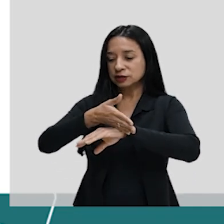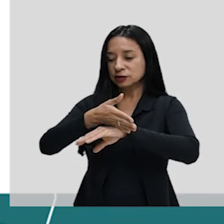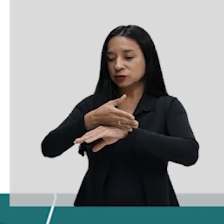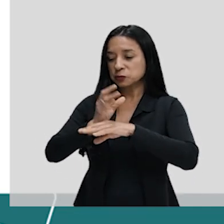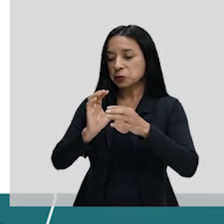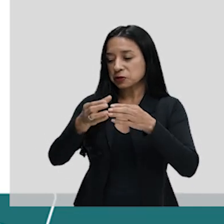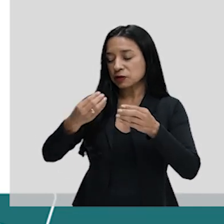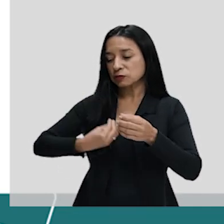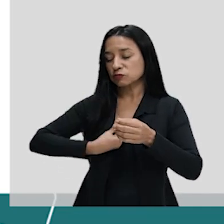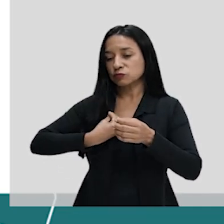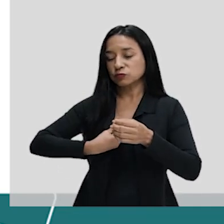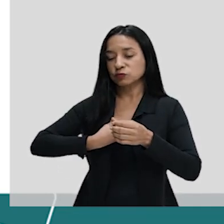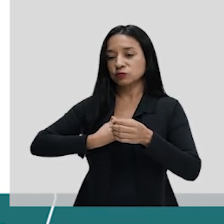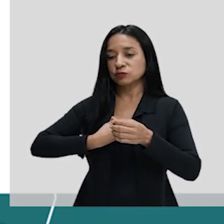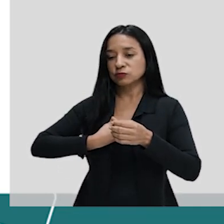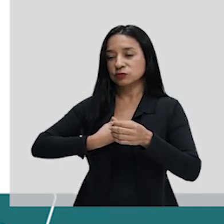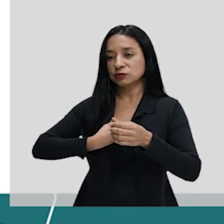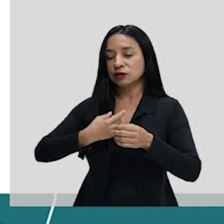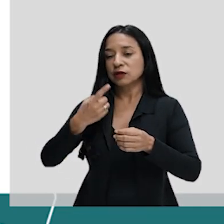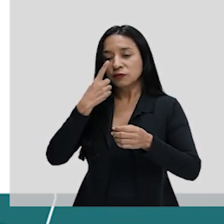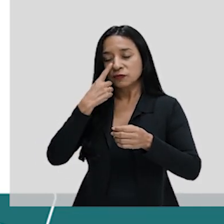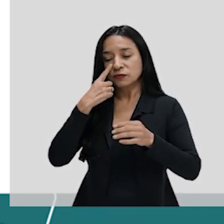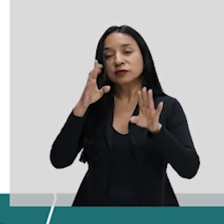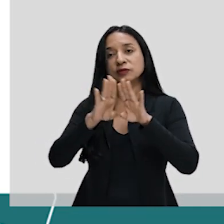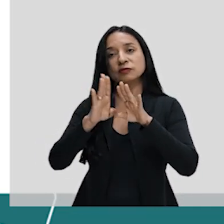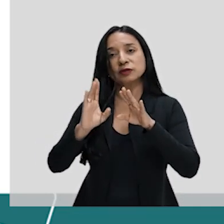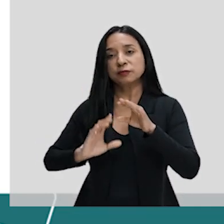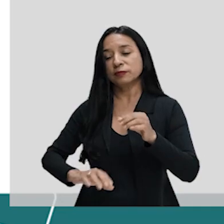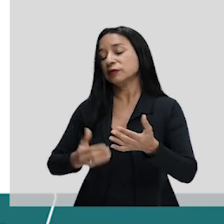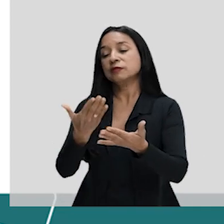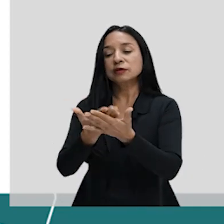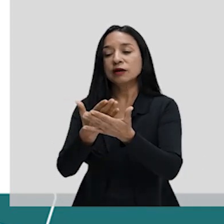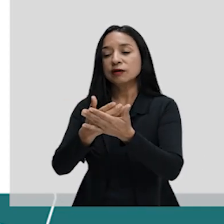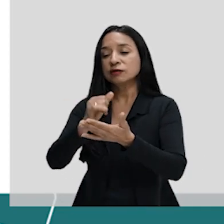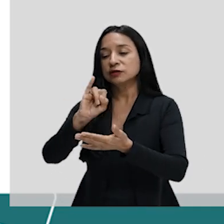integração, à socialização, estar em grupo.